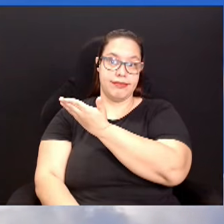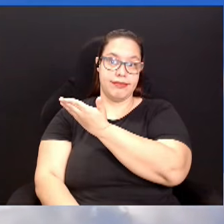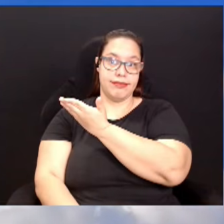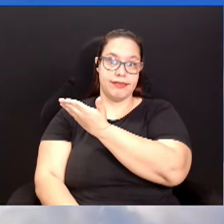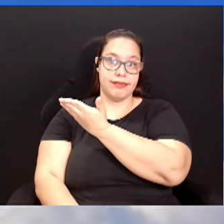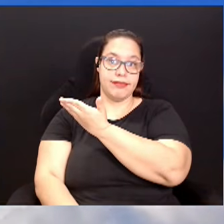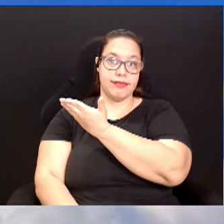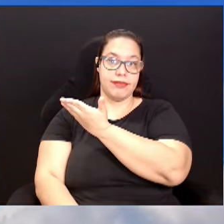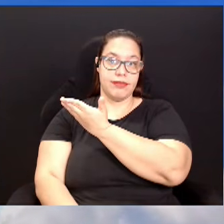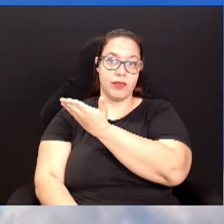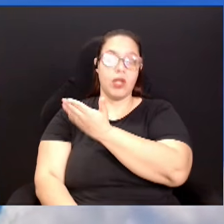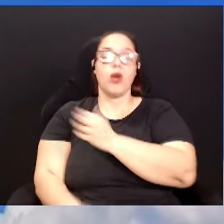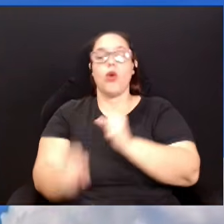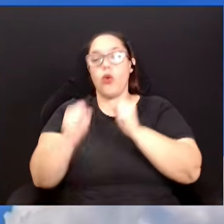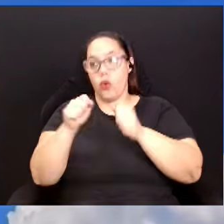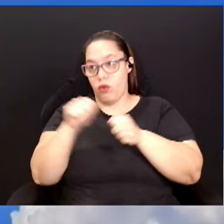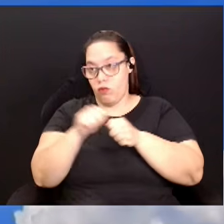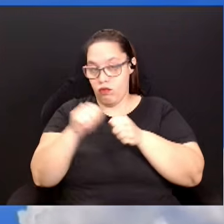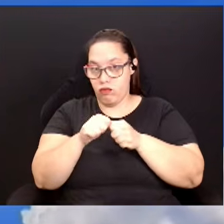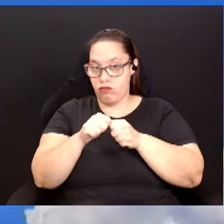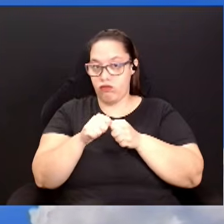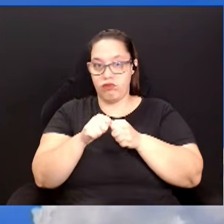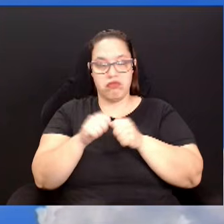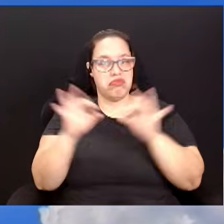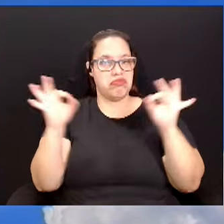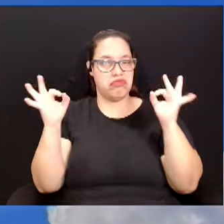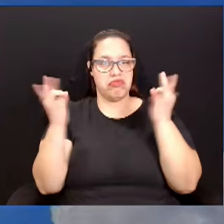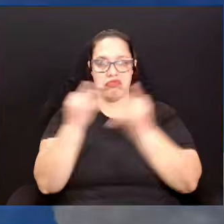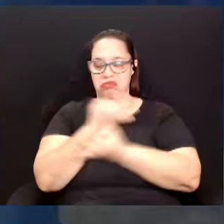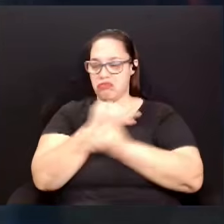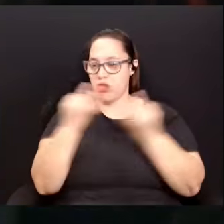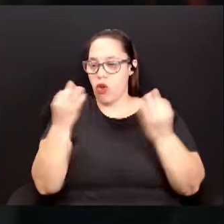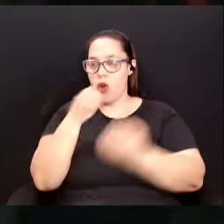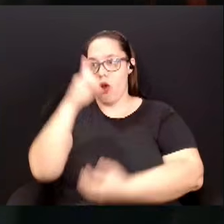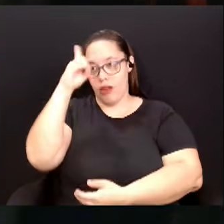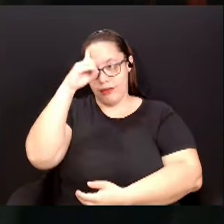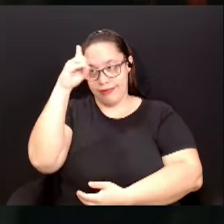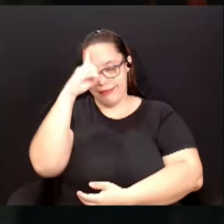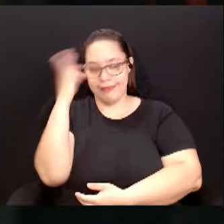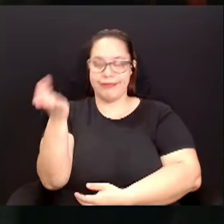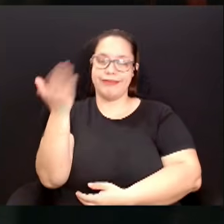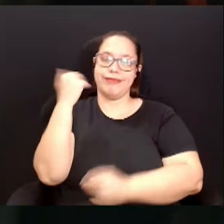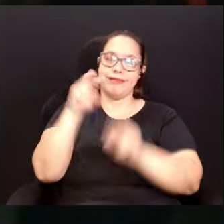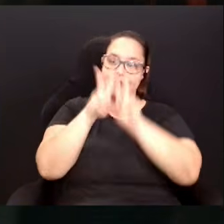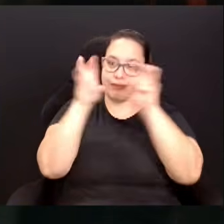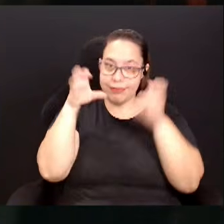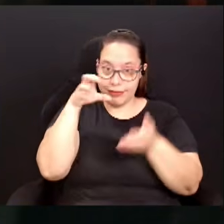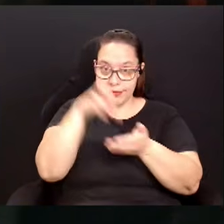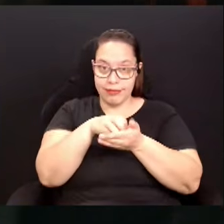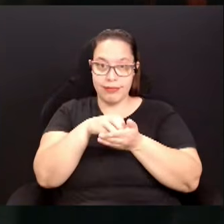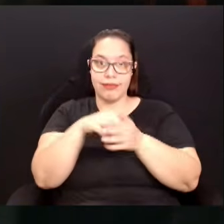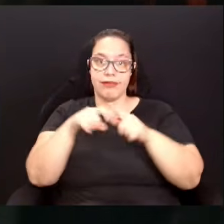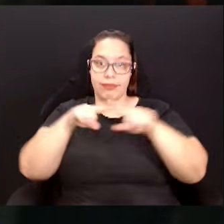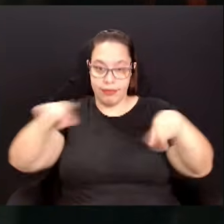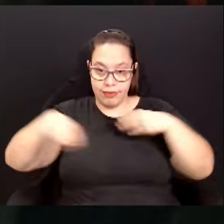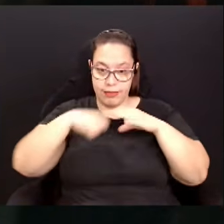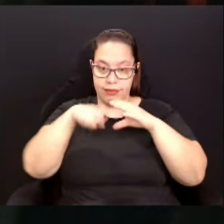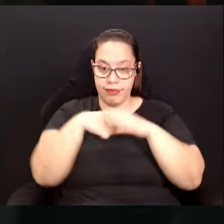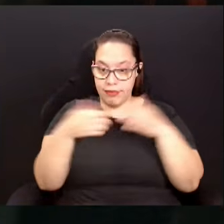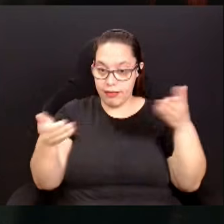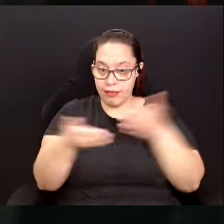podemos fazer desse um ótimo dia. Agora sim, vamos ao tema central do nosso Estúdio Câmara de hoje. A gente fala